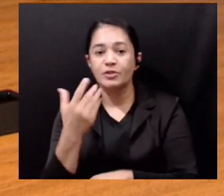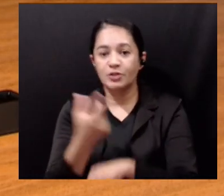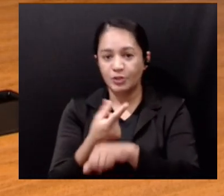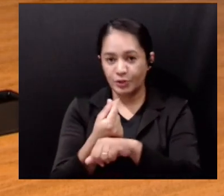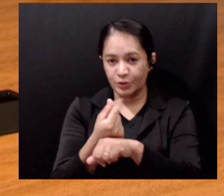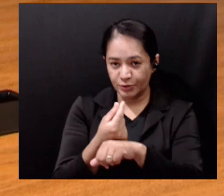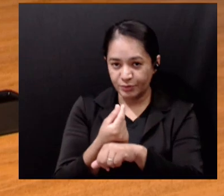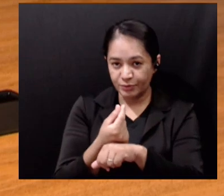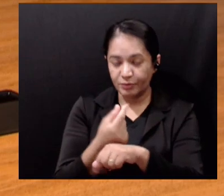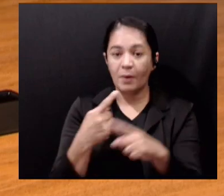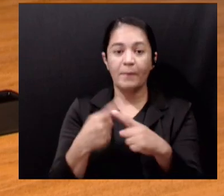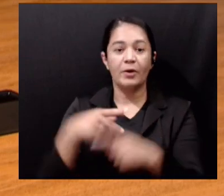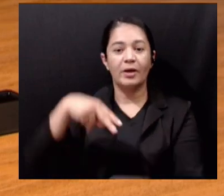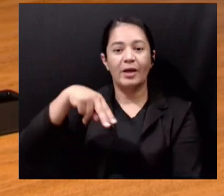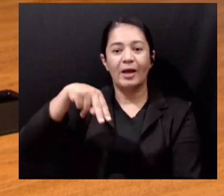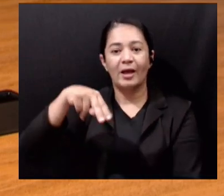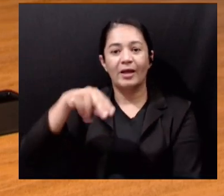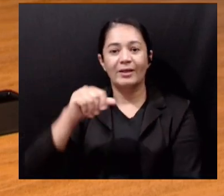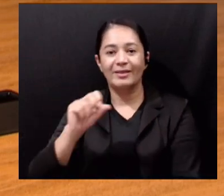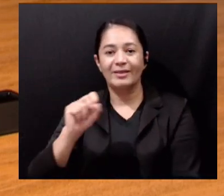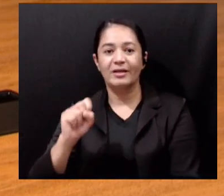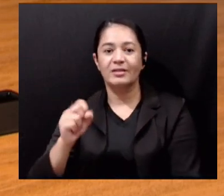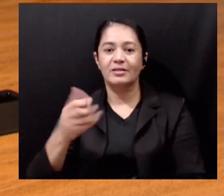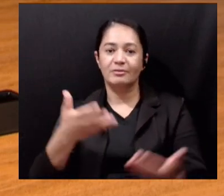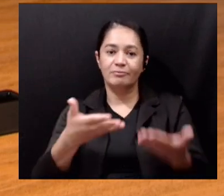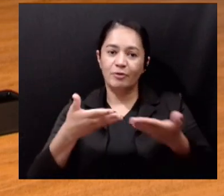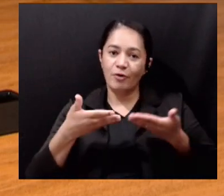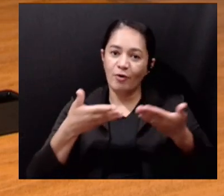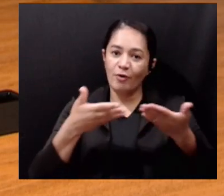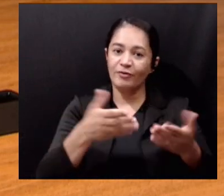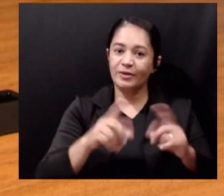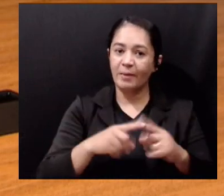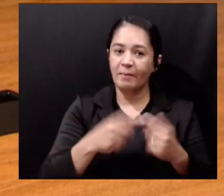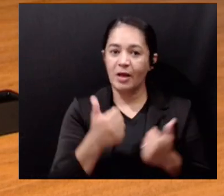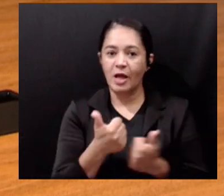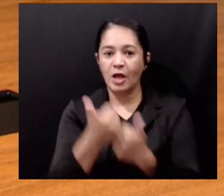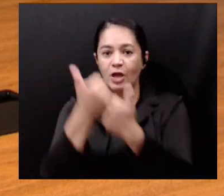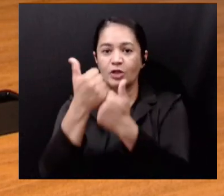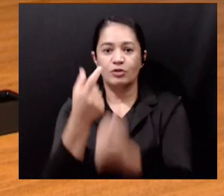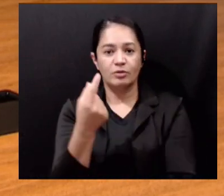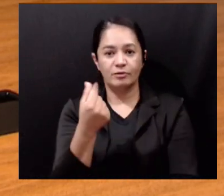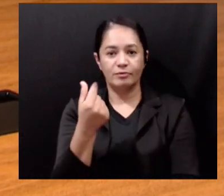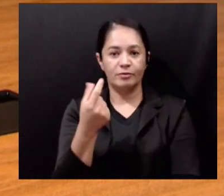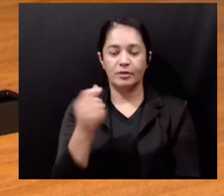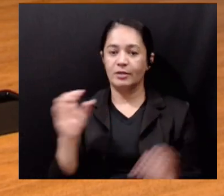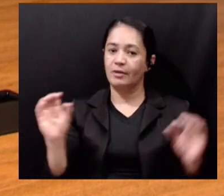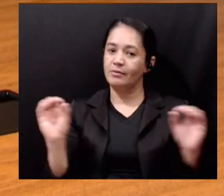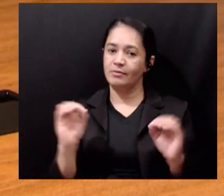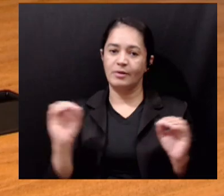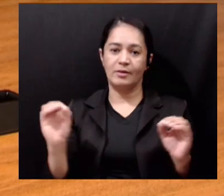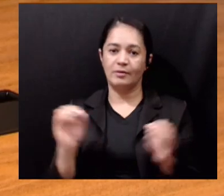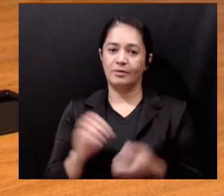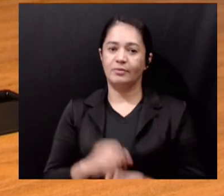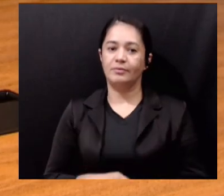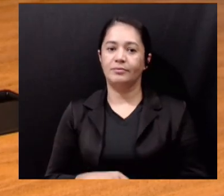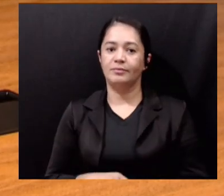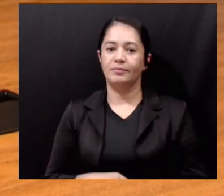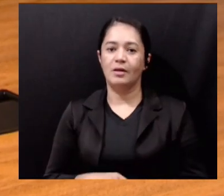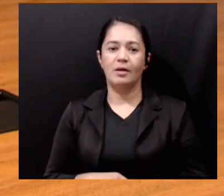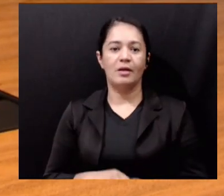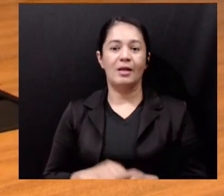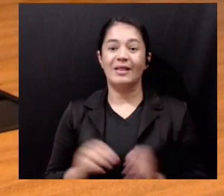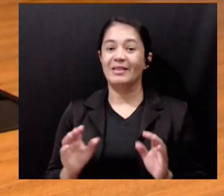gente, mas eles não dão auxílio financeiro nenhum para essa viagem. Nenhuma passagem, nem hospedagem, nem